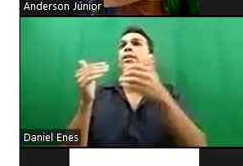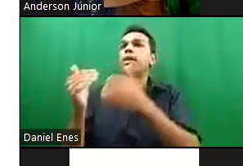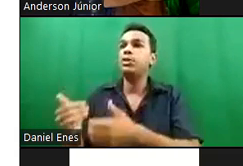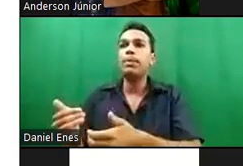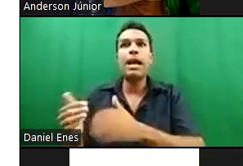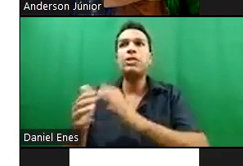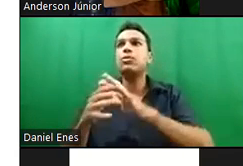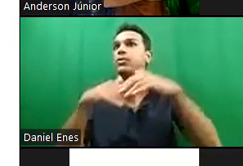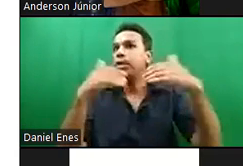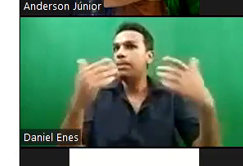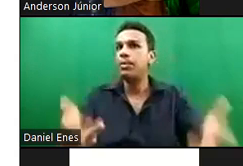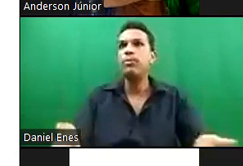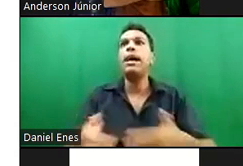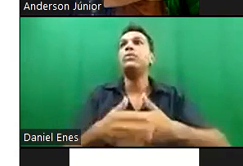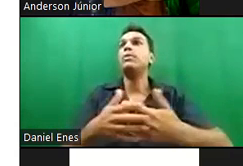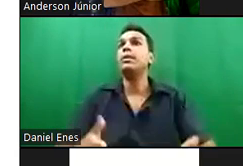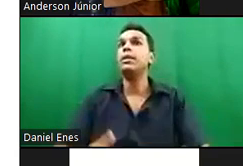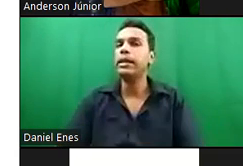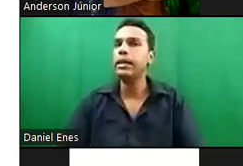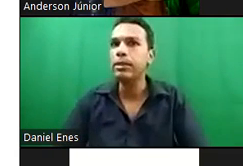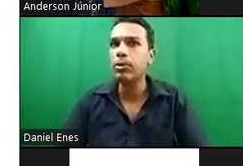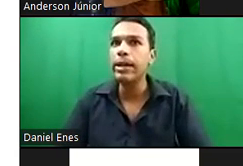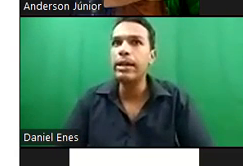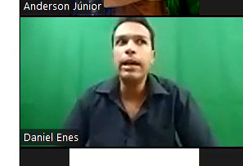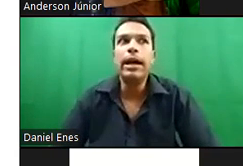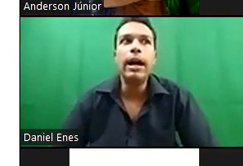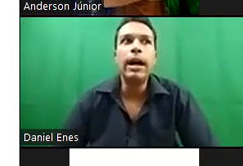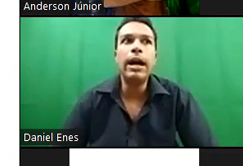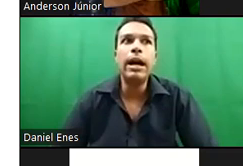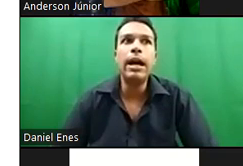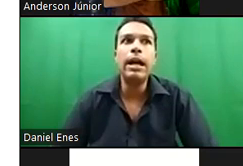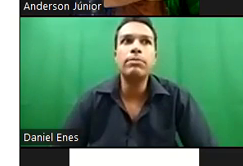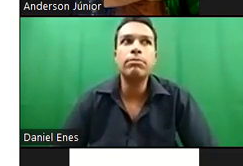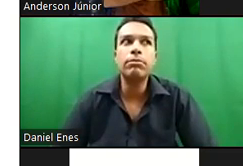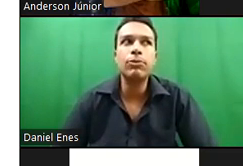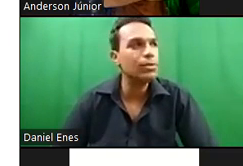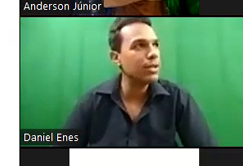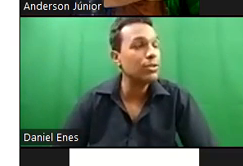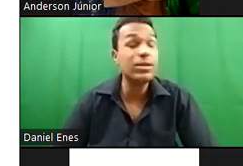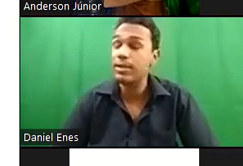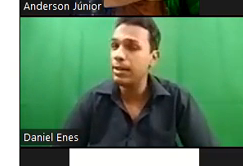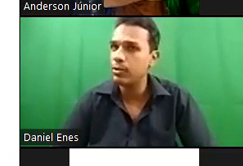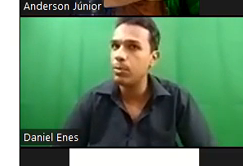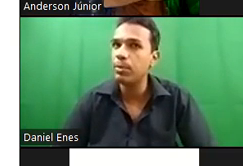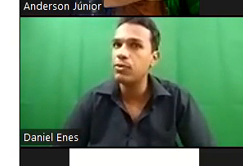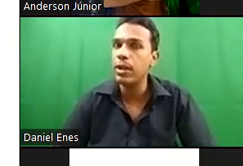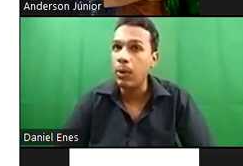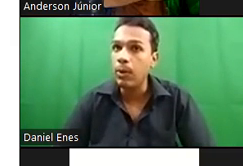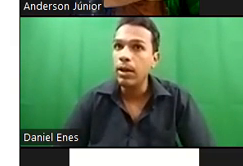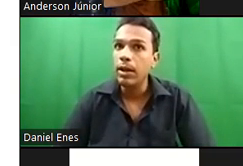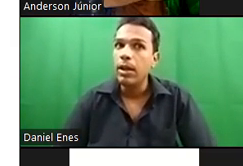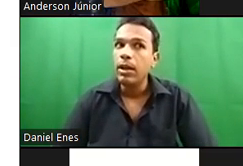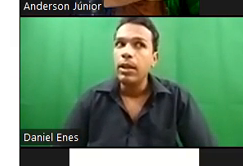teóricos, exames práticos, fui aprovado e estou há quantos anos? 13 anos como